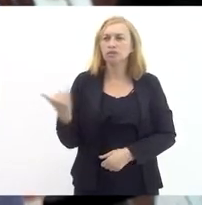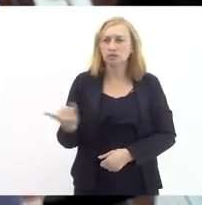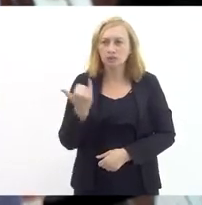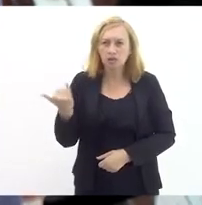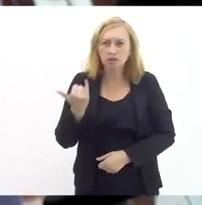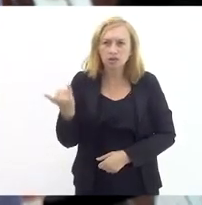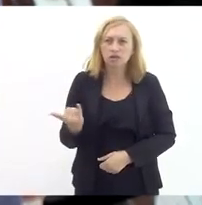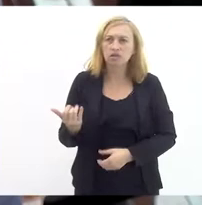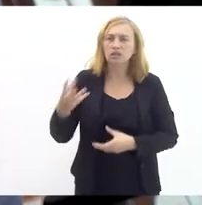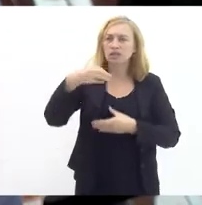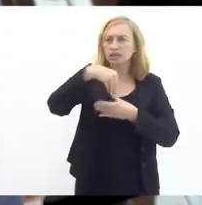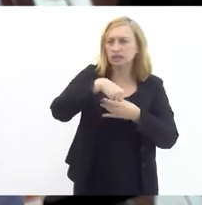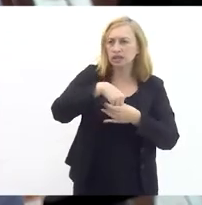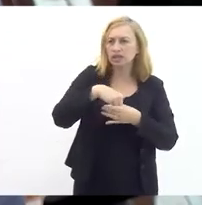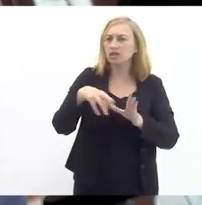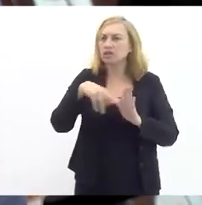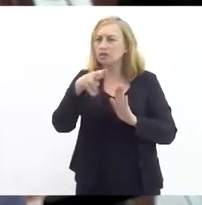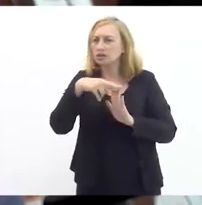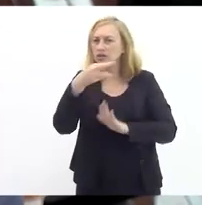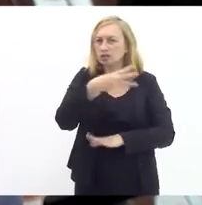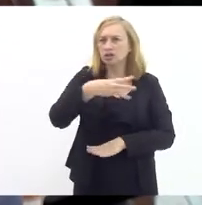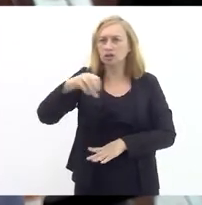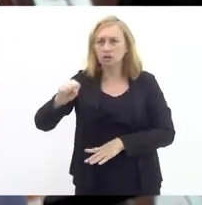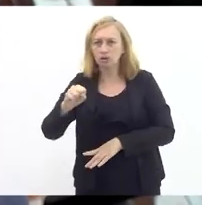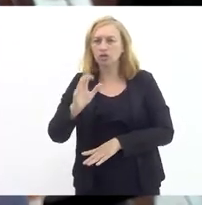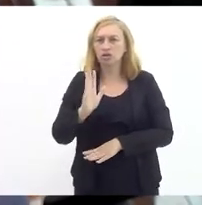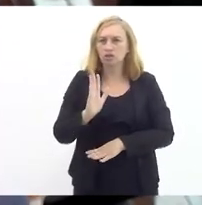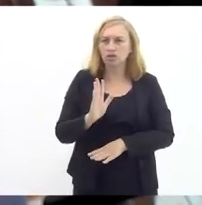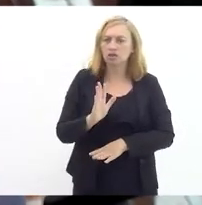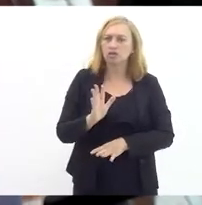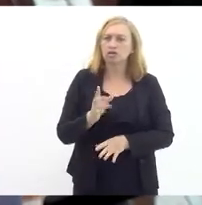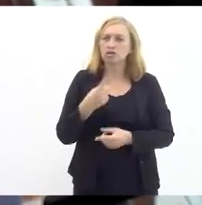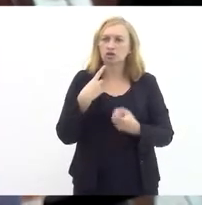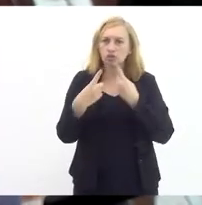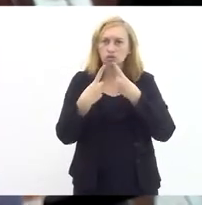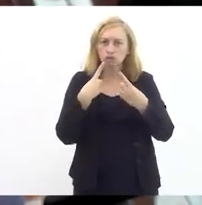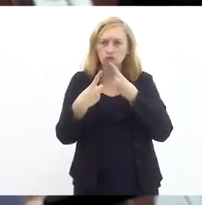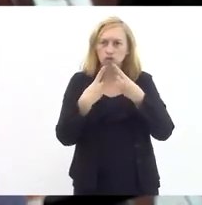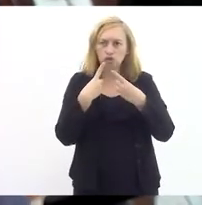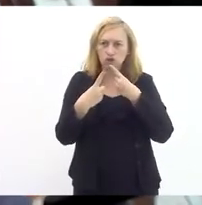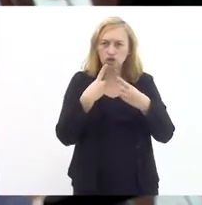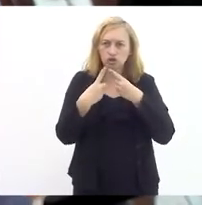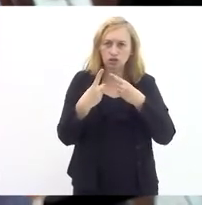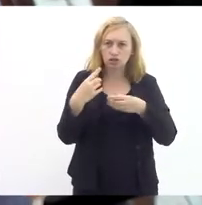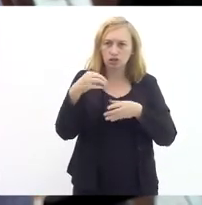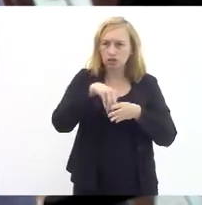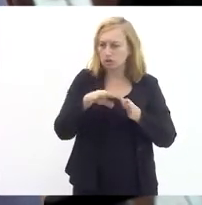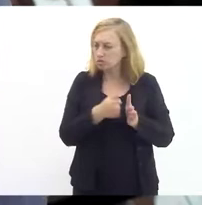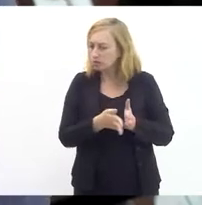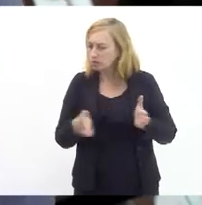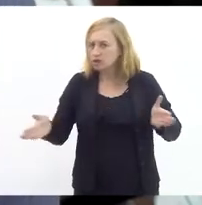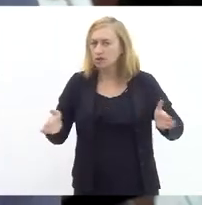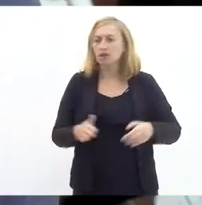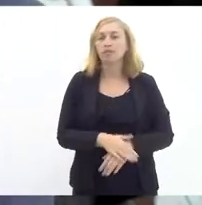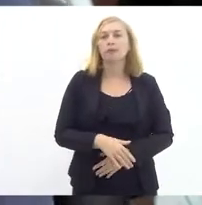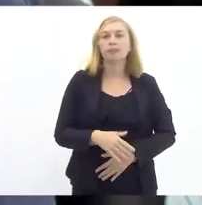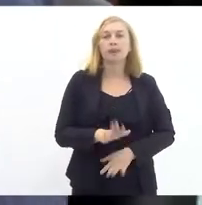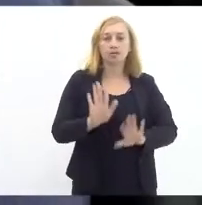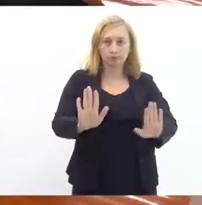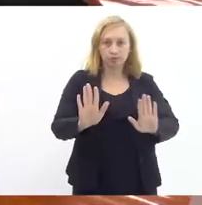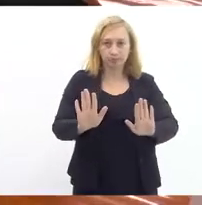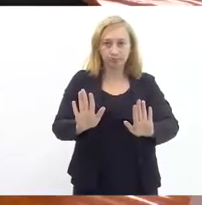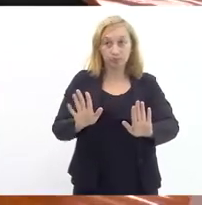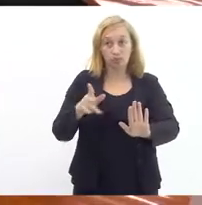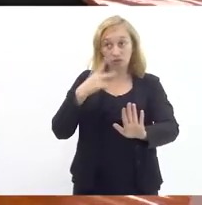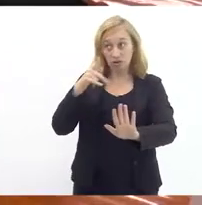inviáveis dentro do âmbito da Resolução 38, estão sendo tratadas dentro desse processo. Olha só, vou desmentir vocês,